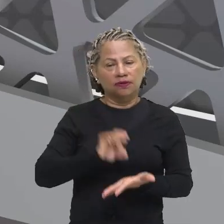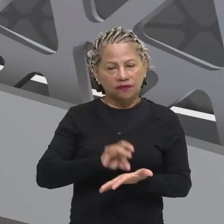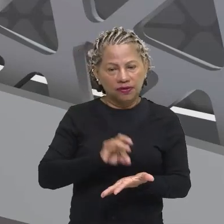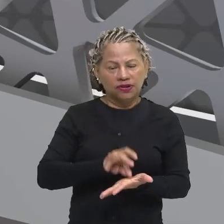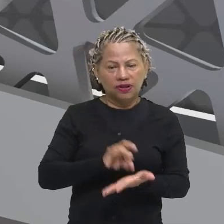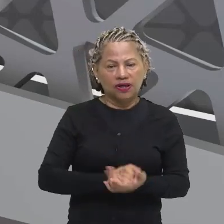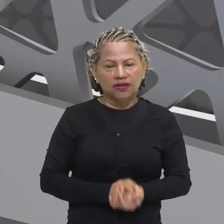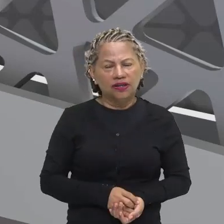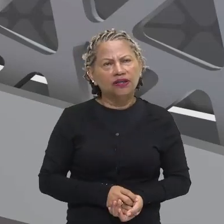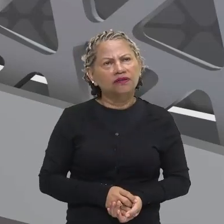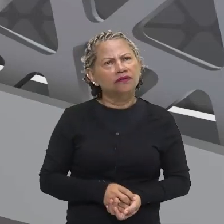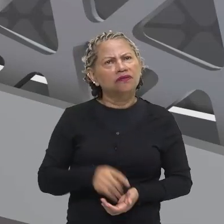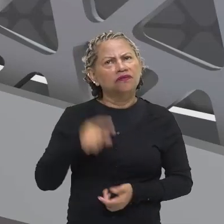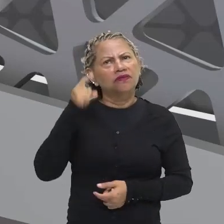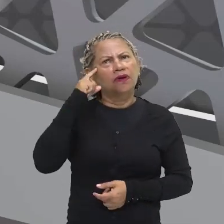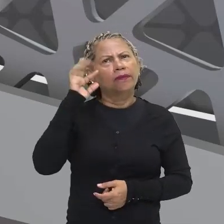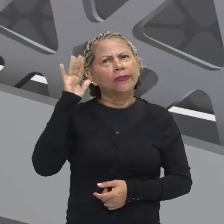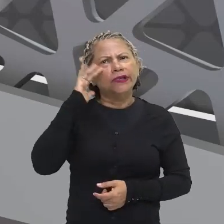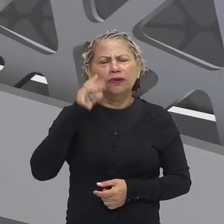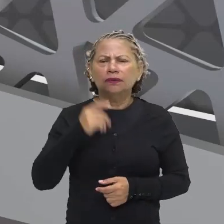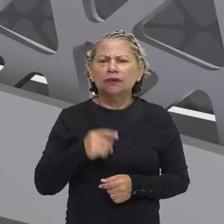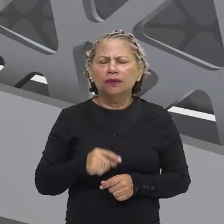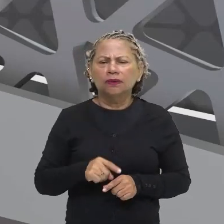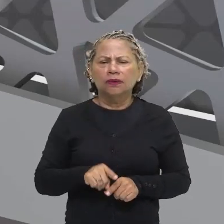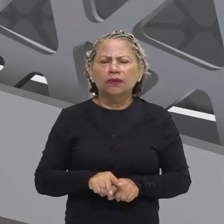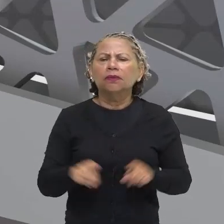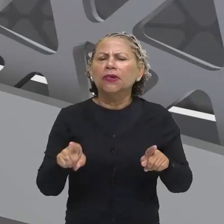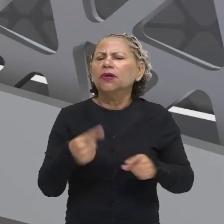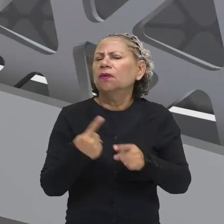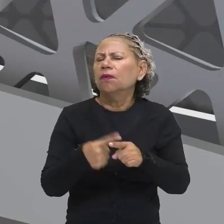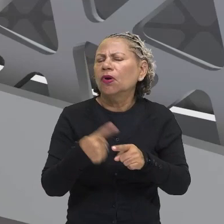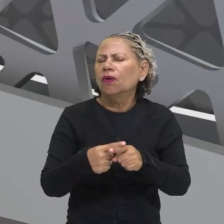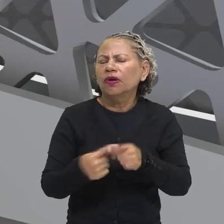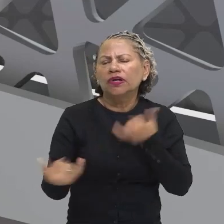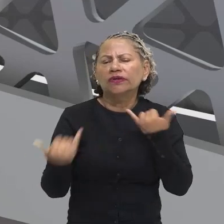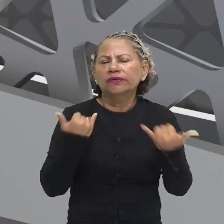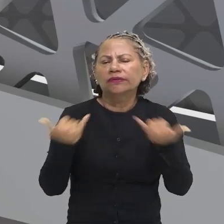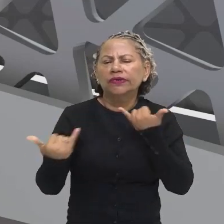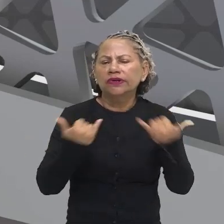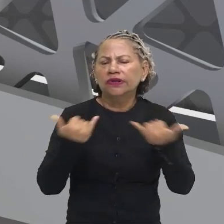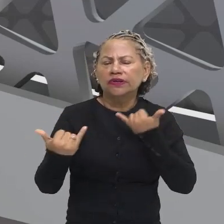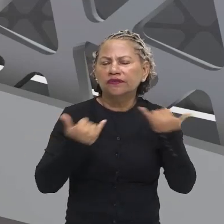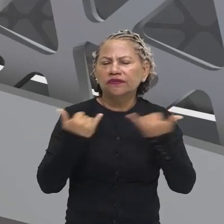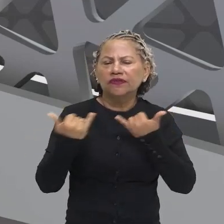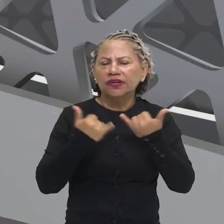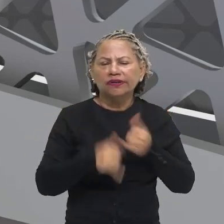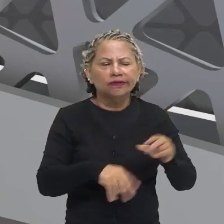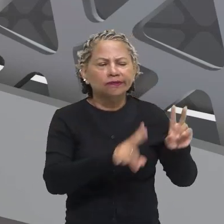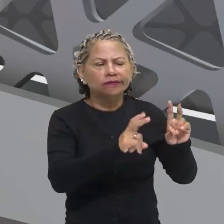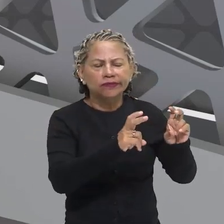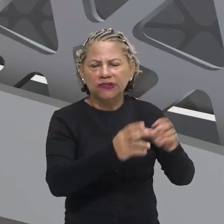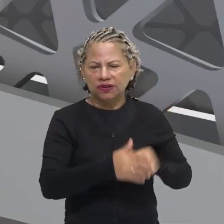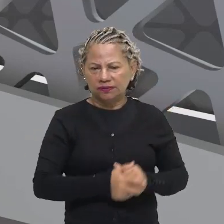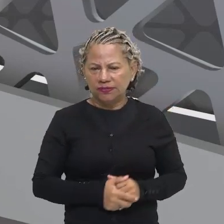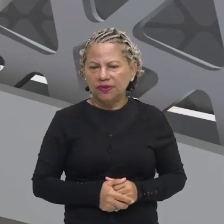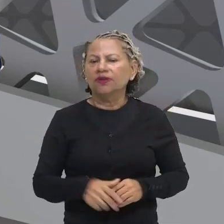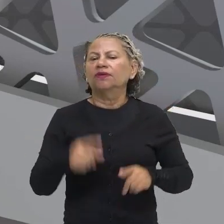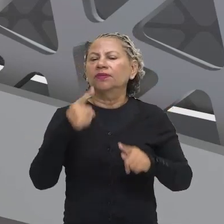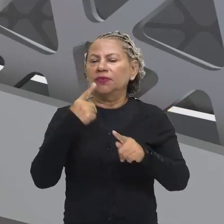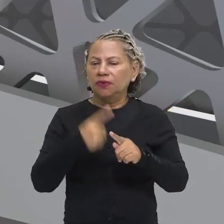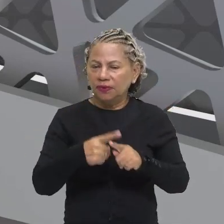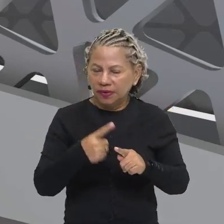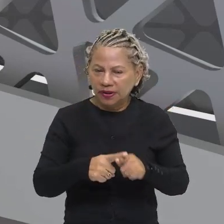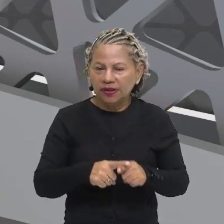você diz assim, mas por que estão me mandando informações a respeito desse tema?